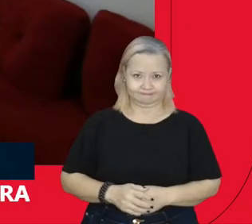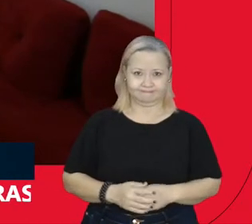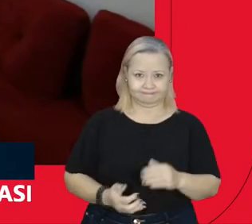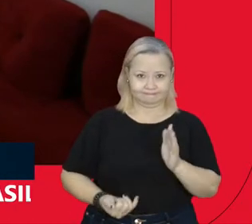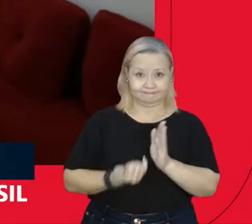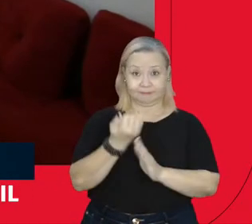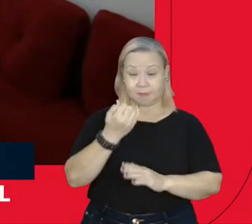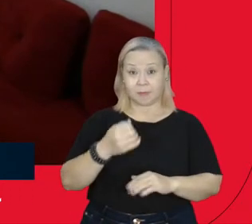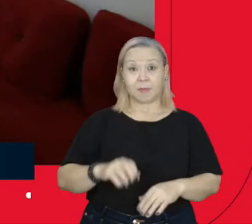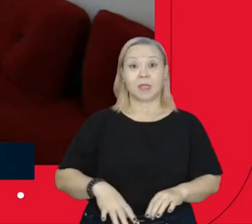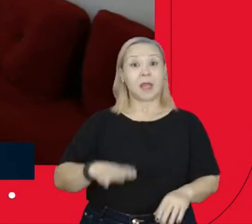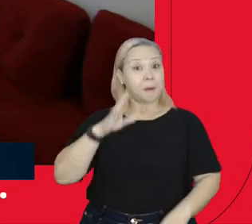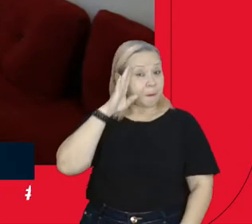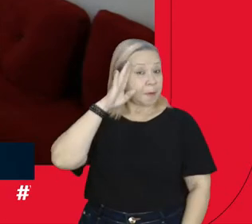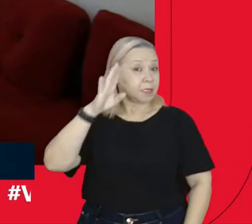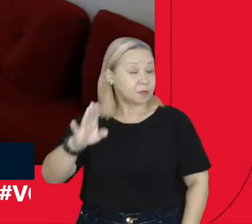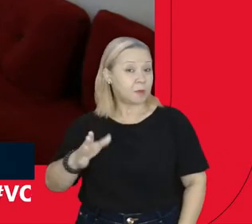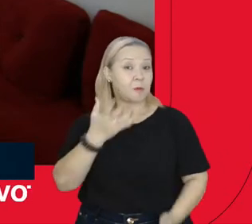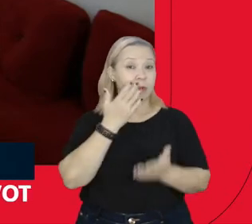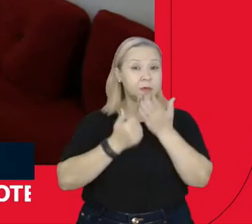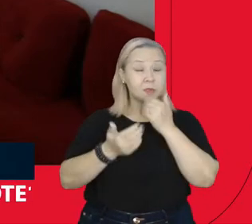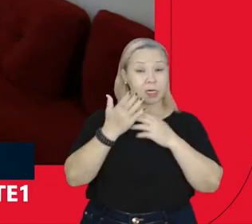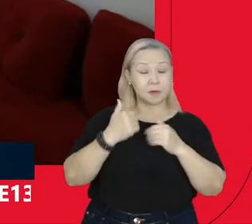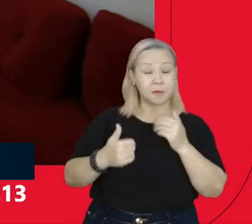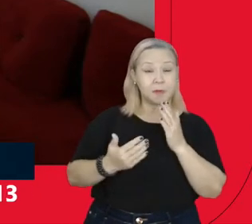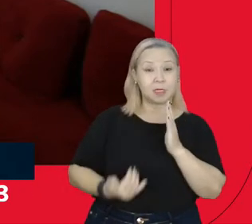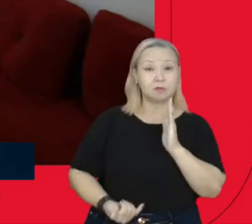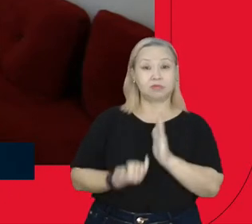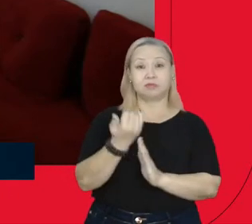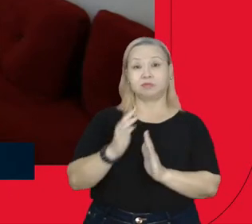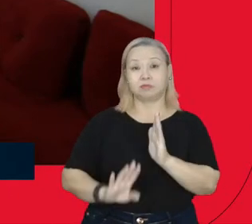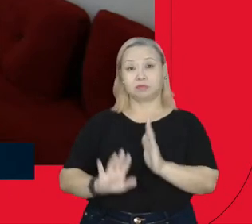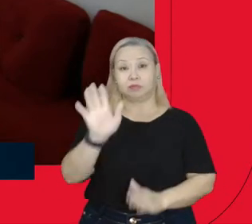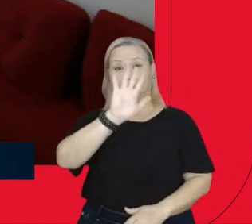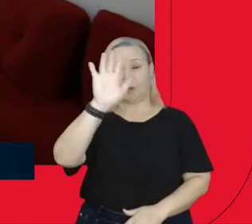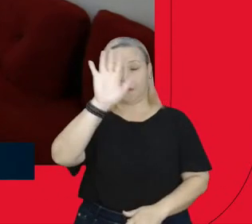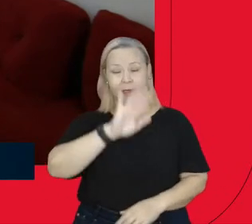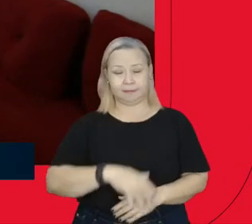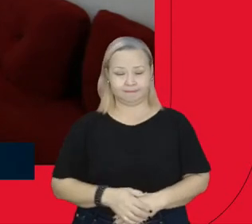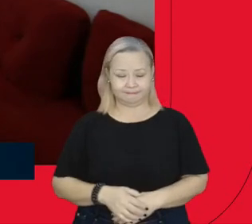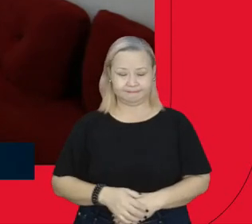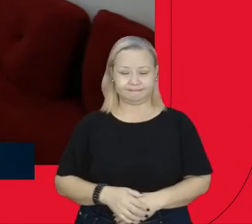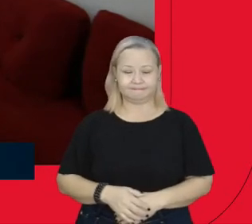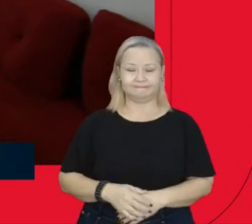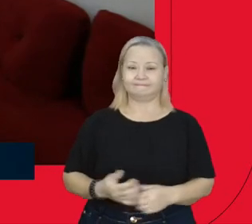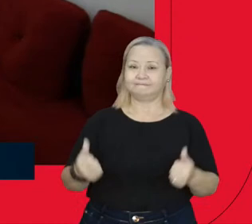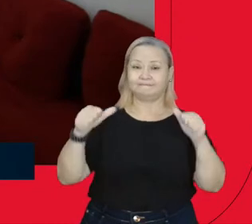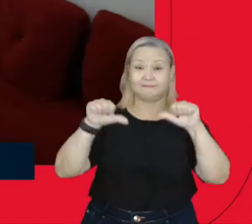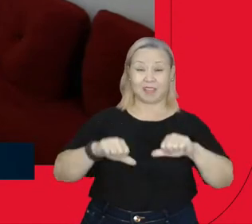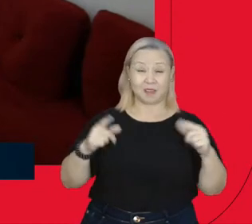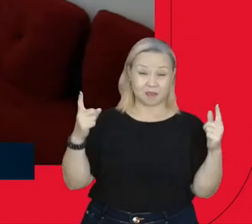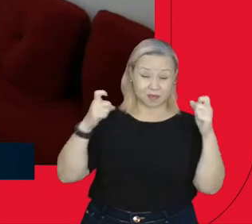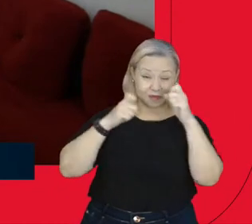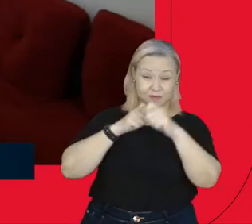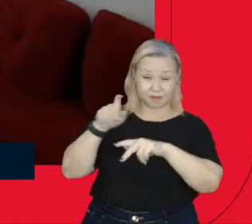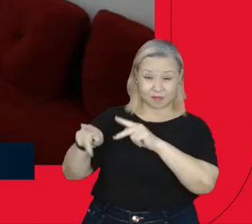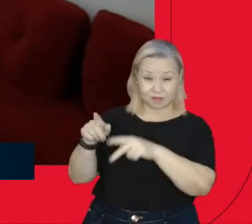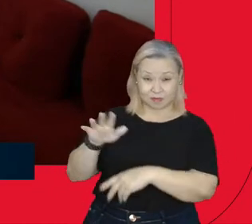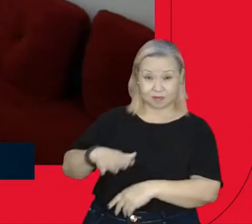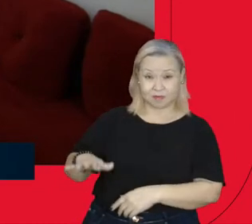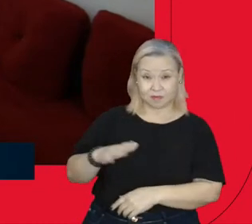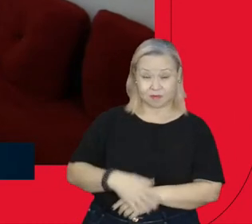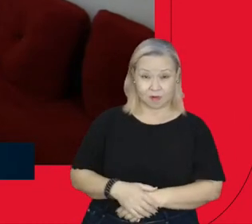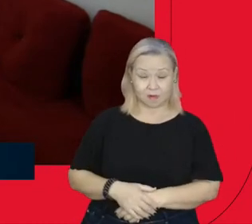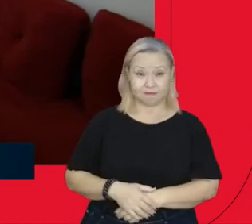dos alimentos, né, com recordes e mais recordes nos aumentos. É um verdadeiro inferno o que Guedes e Bolsonaro